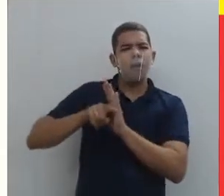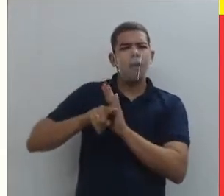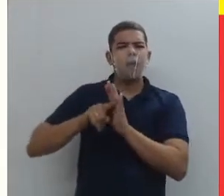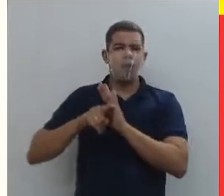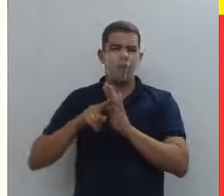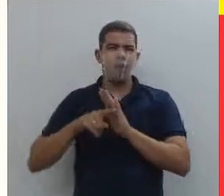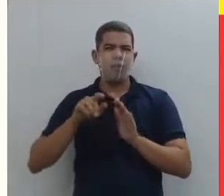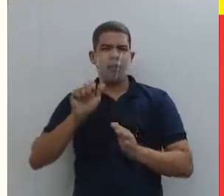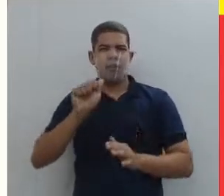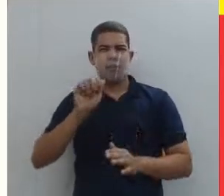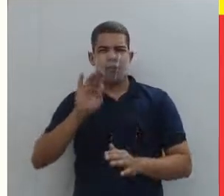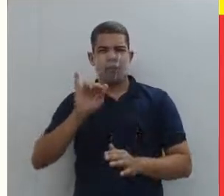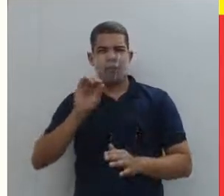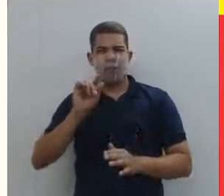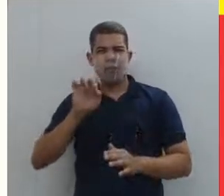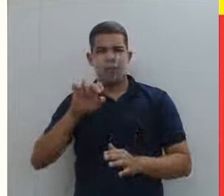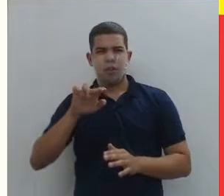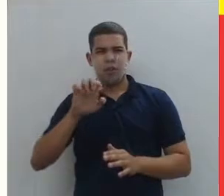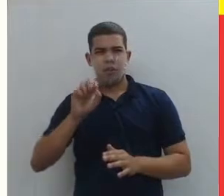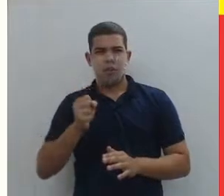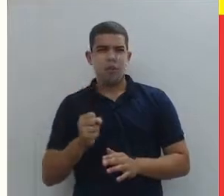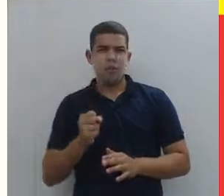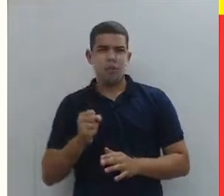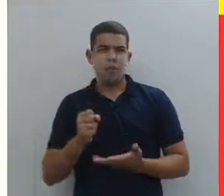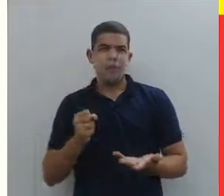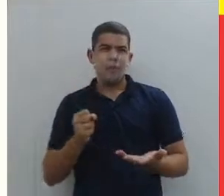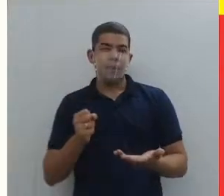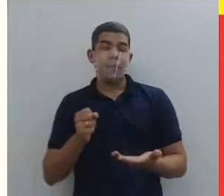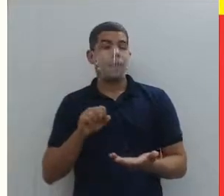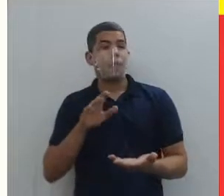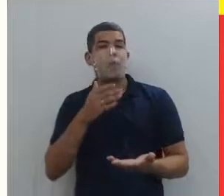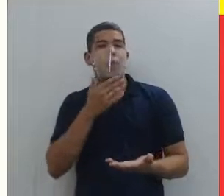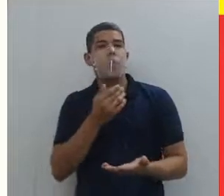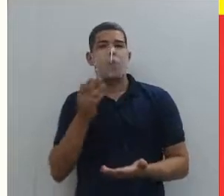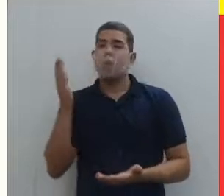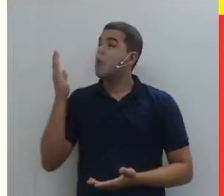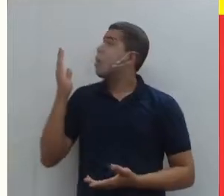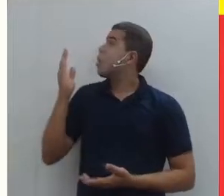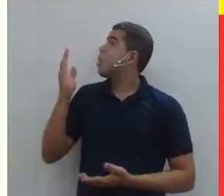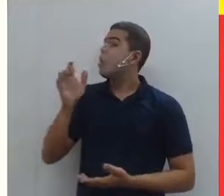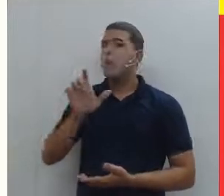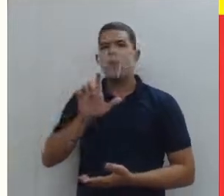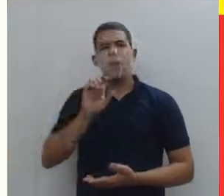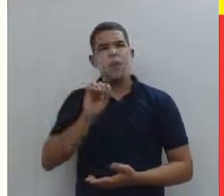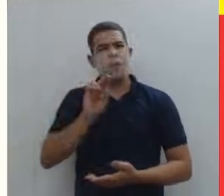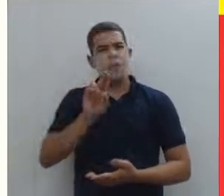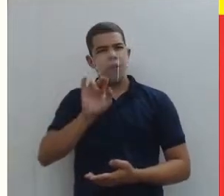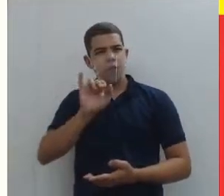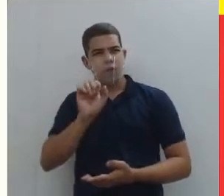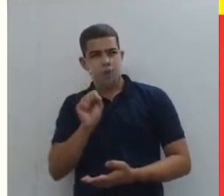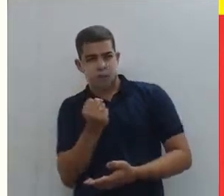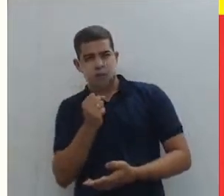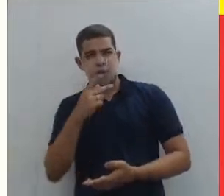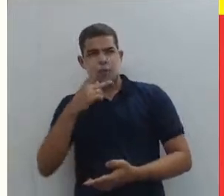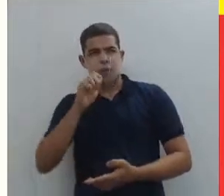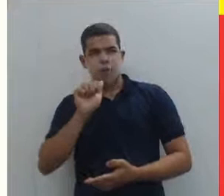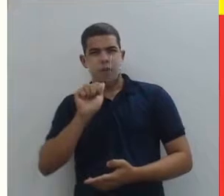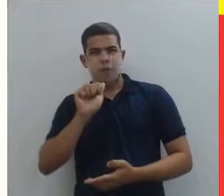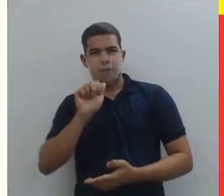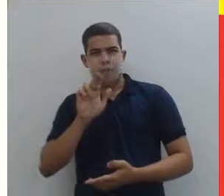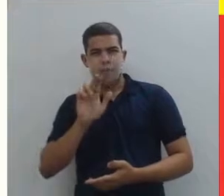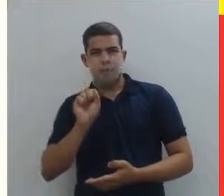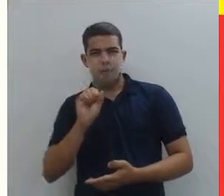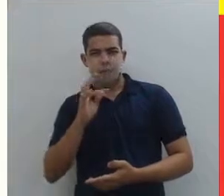da biogênese. Então, o Louis Pasteur ele foi um cientista muito importante. Ele foi ele